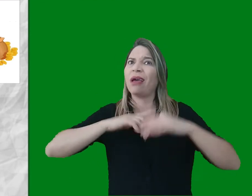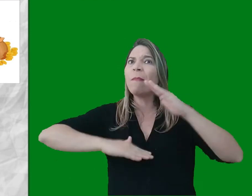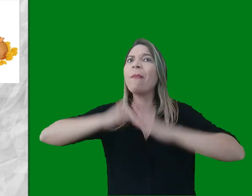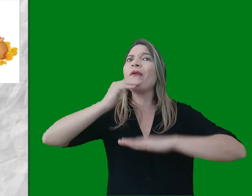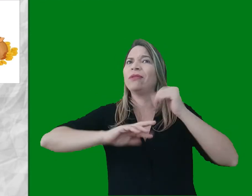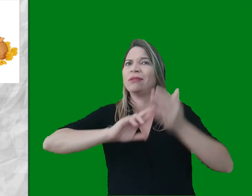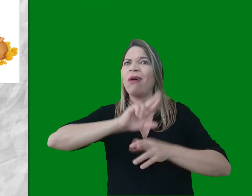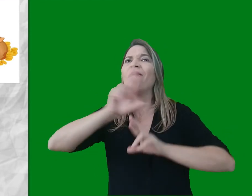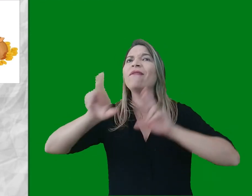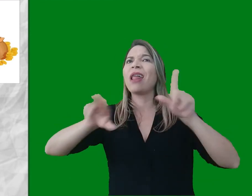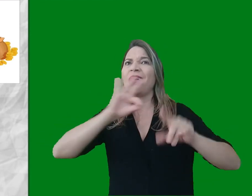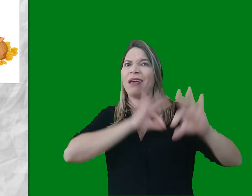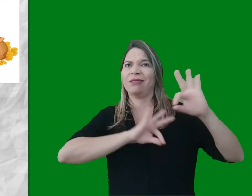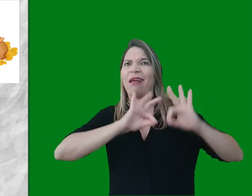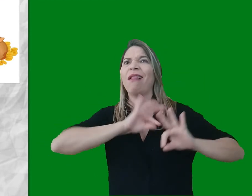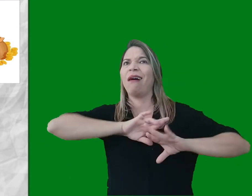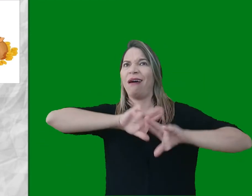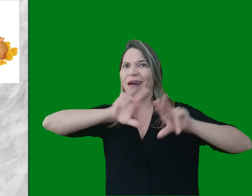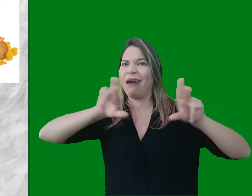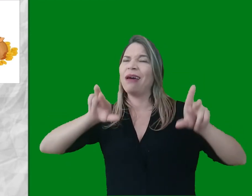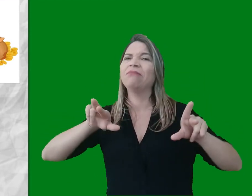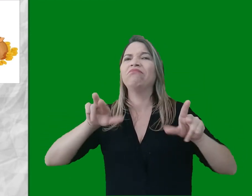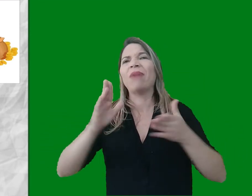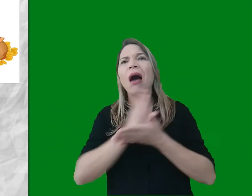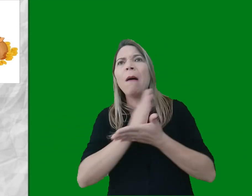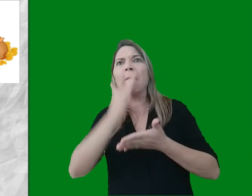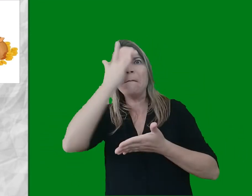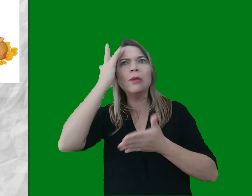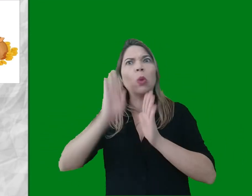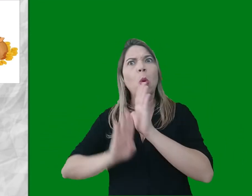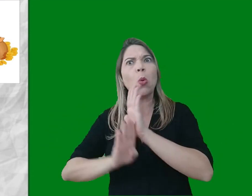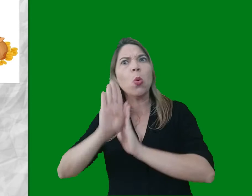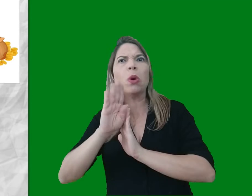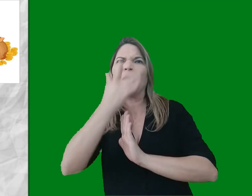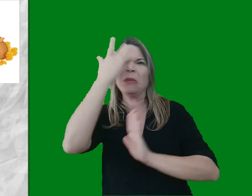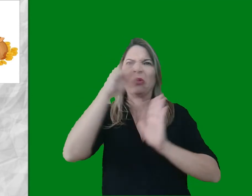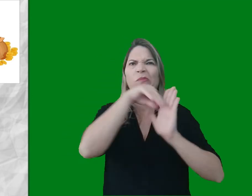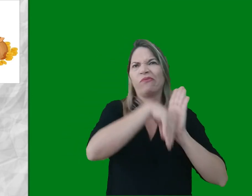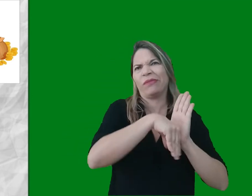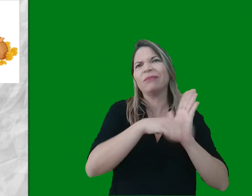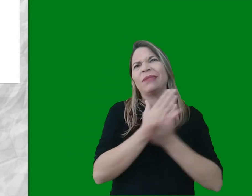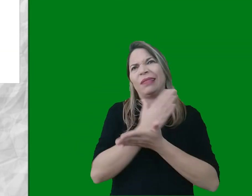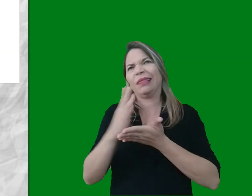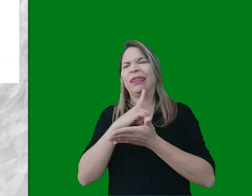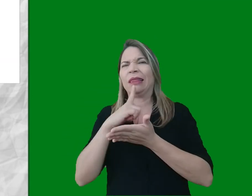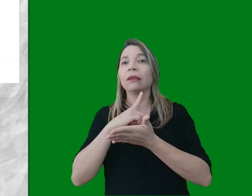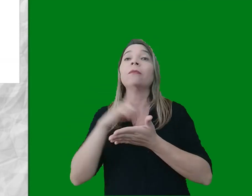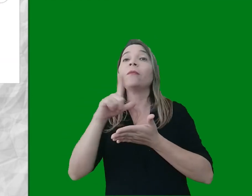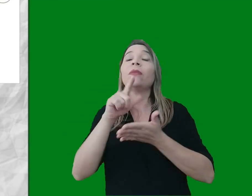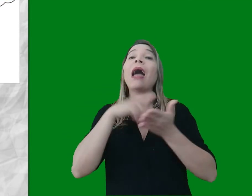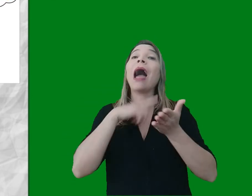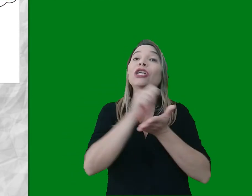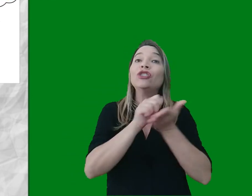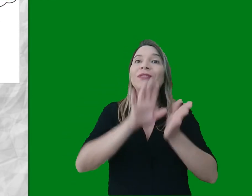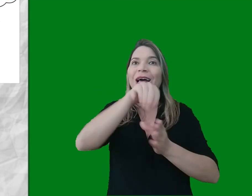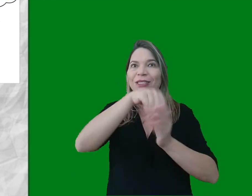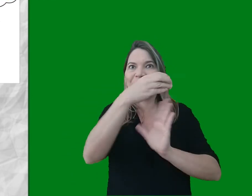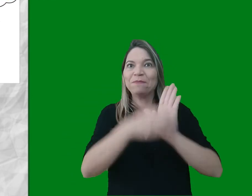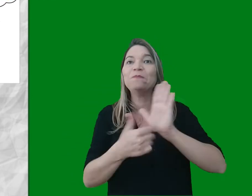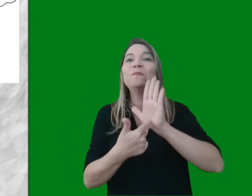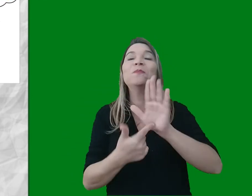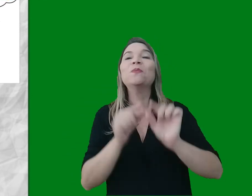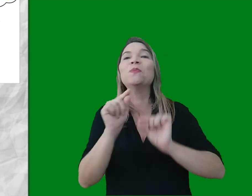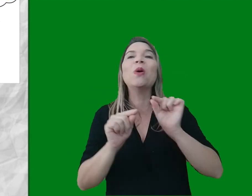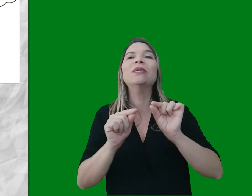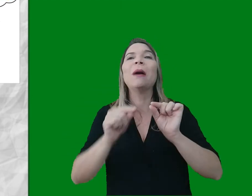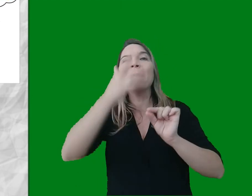que não comporta todos os interessados e aqueles que conseguem não são remunerados igualmente. Algumas das atividades recomendadas sugerem um